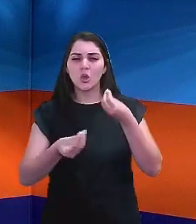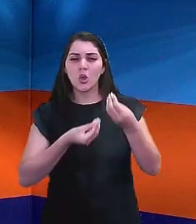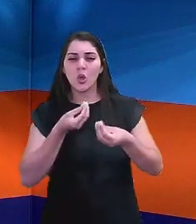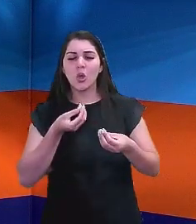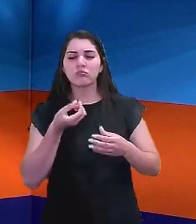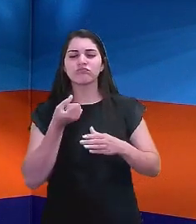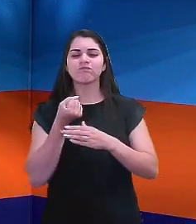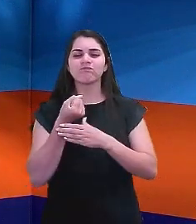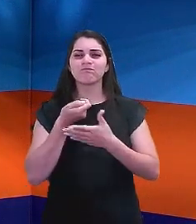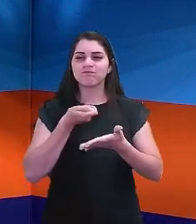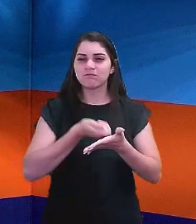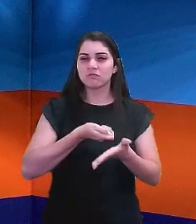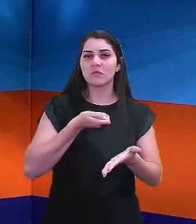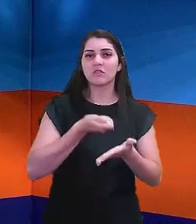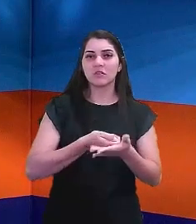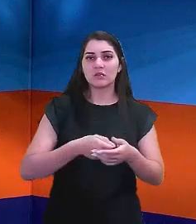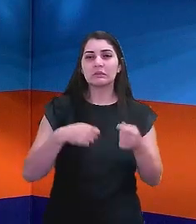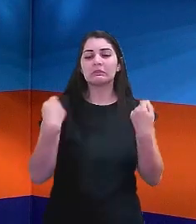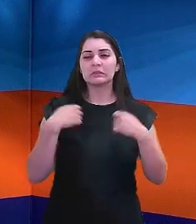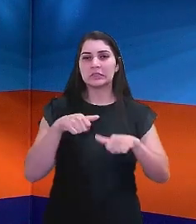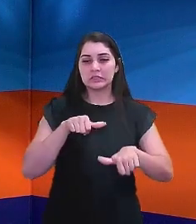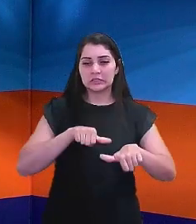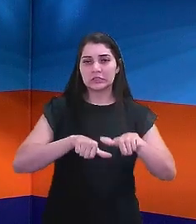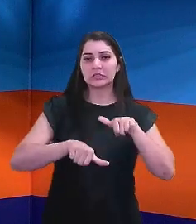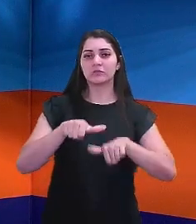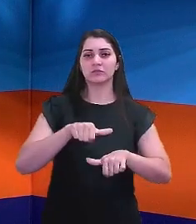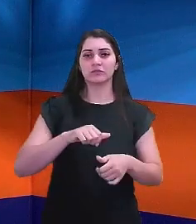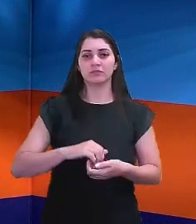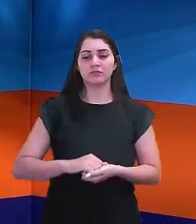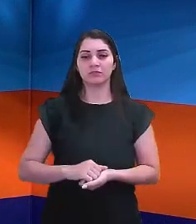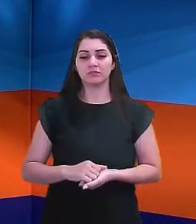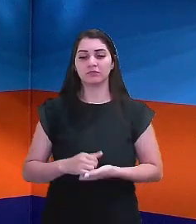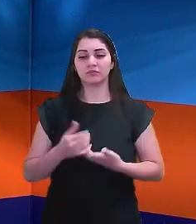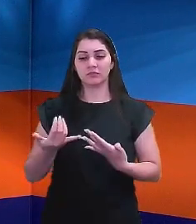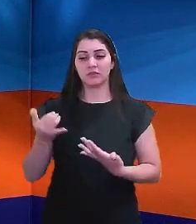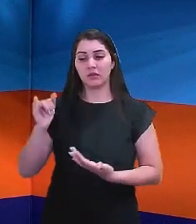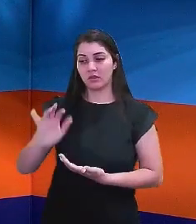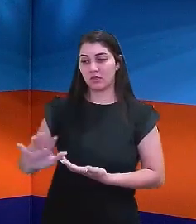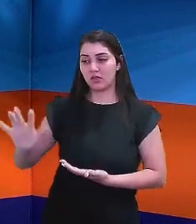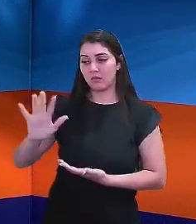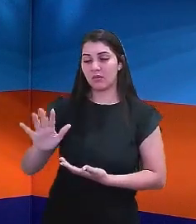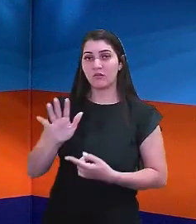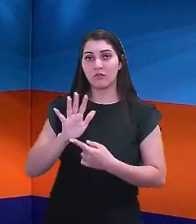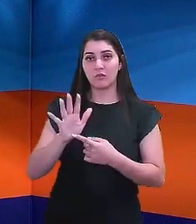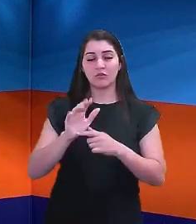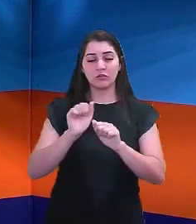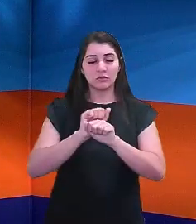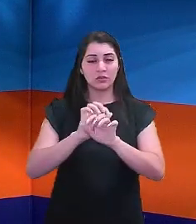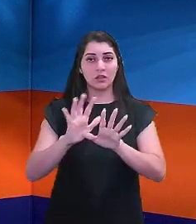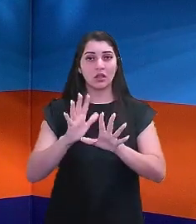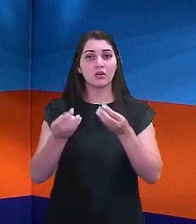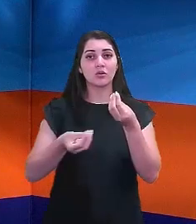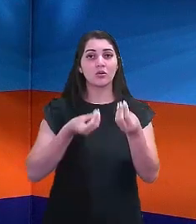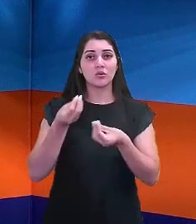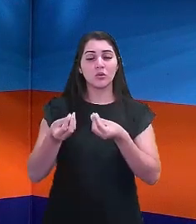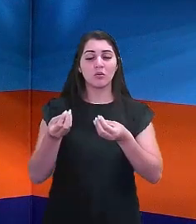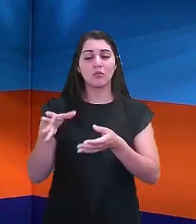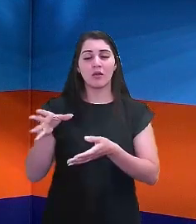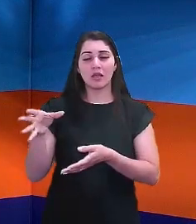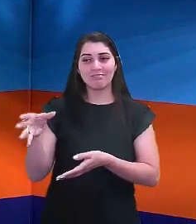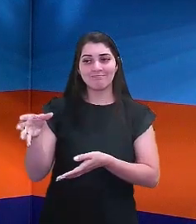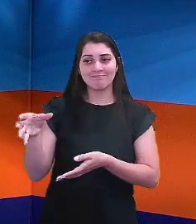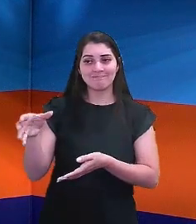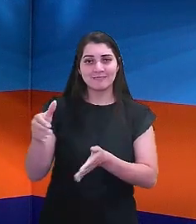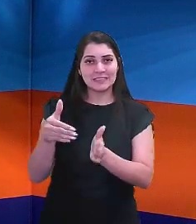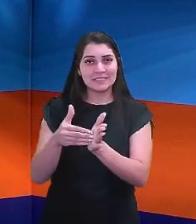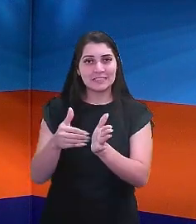forçado de você ter que se redefinir. E a imagem, né? Mostrando claramente como isso era. A retirada. Você